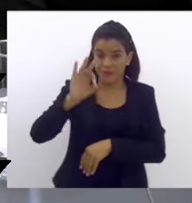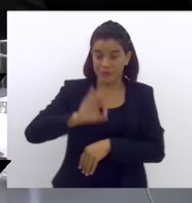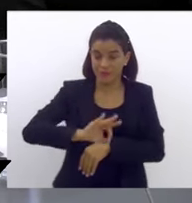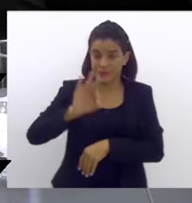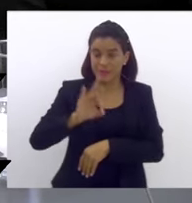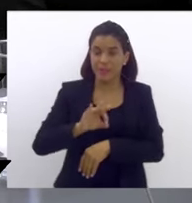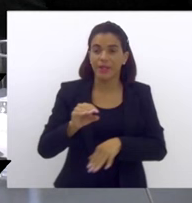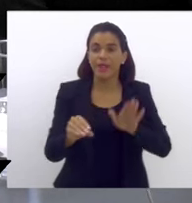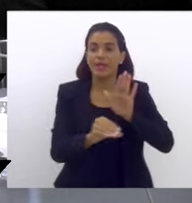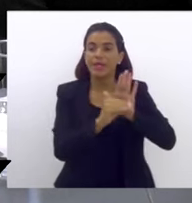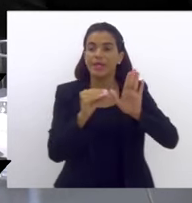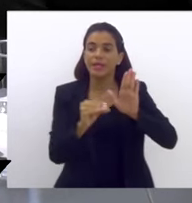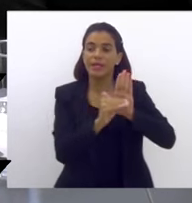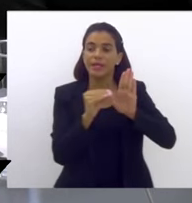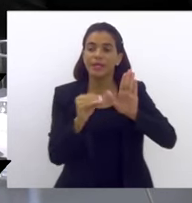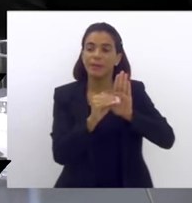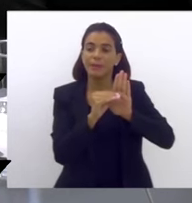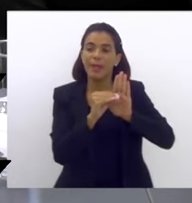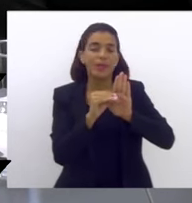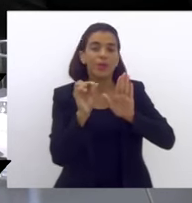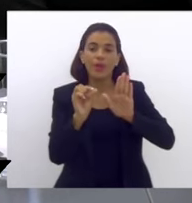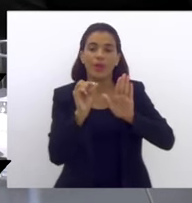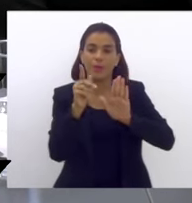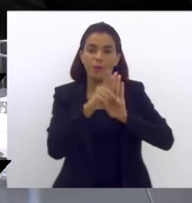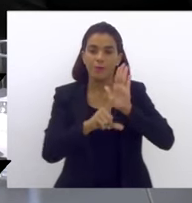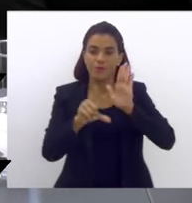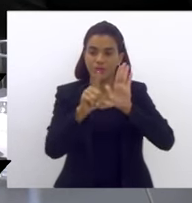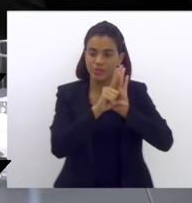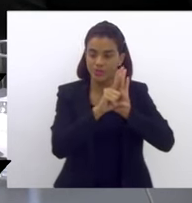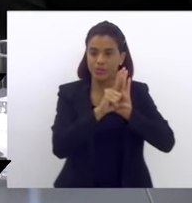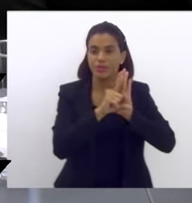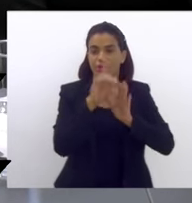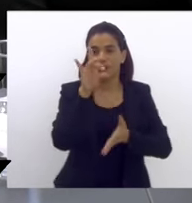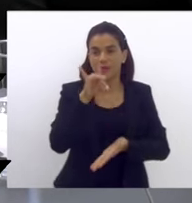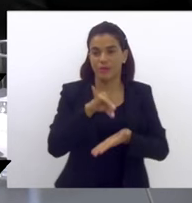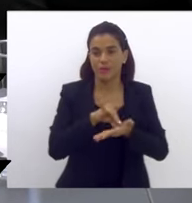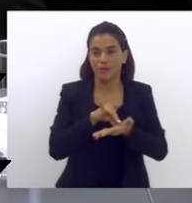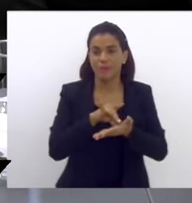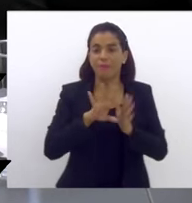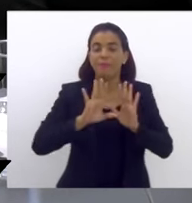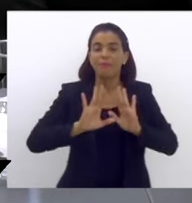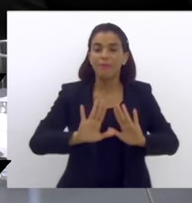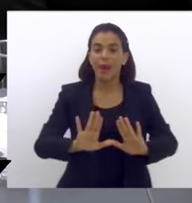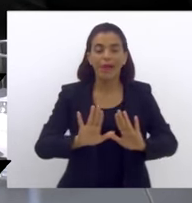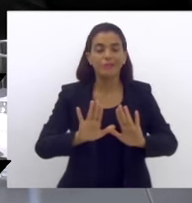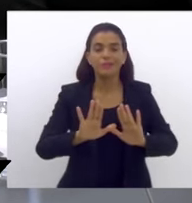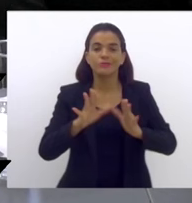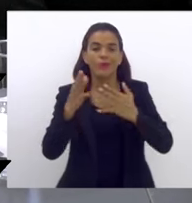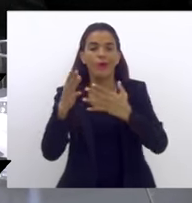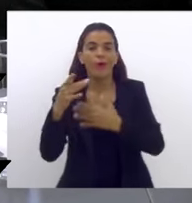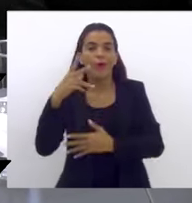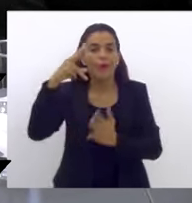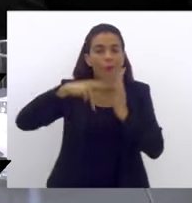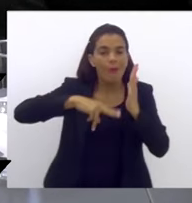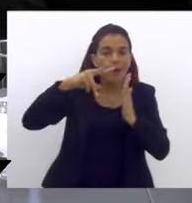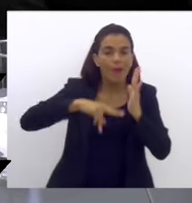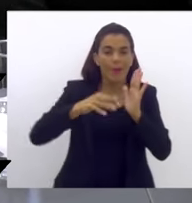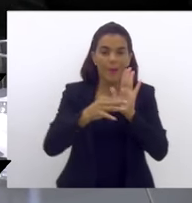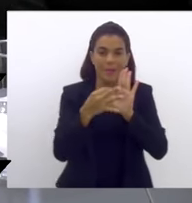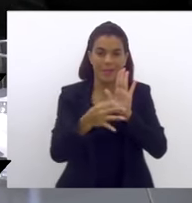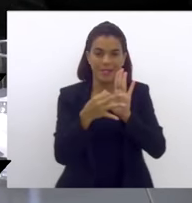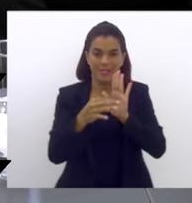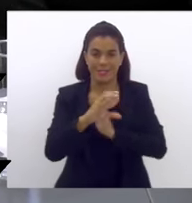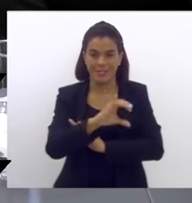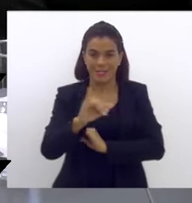emendam o projeto original sem considerar o parecer da ccj mesmo